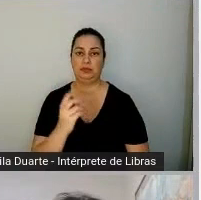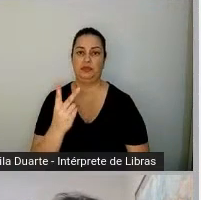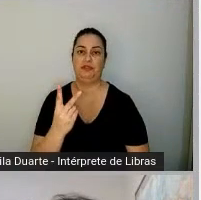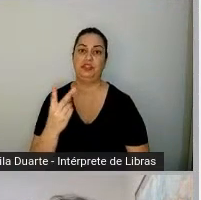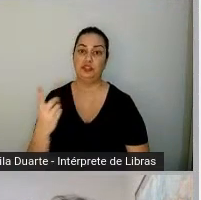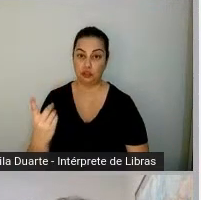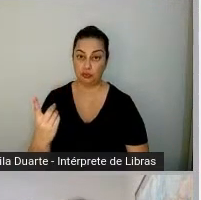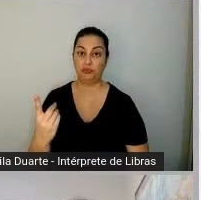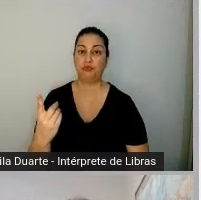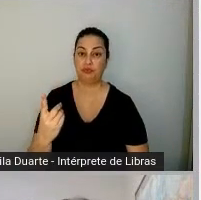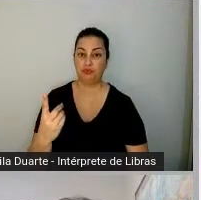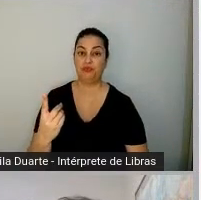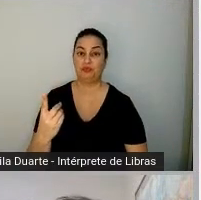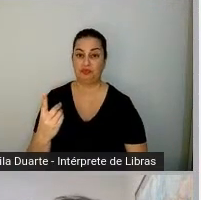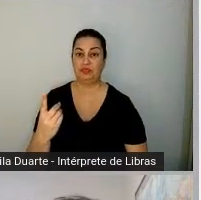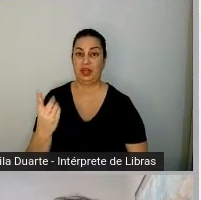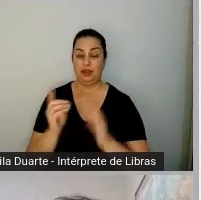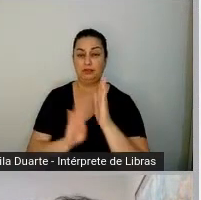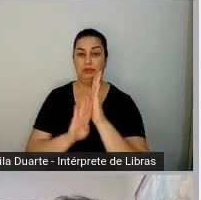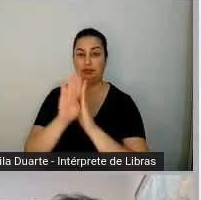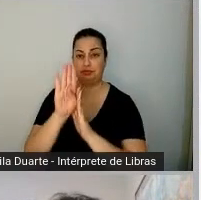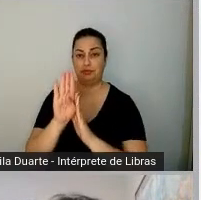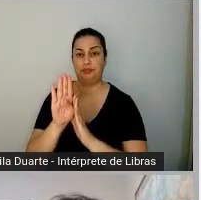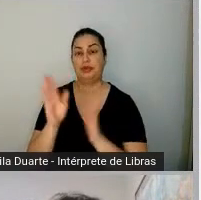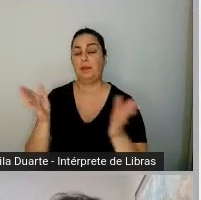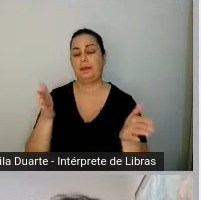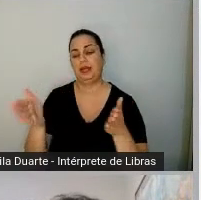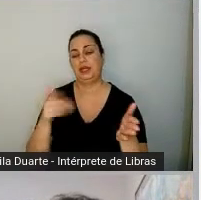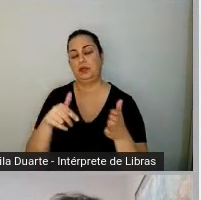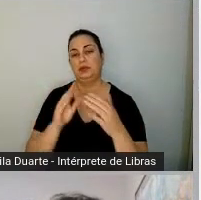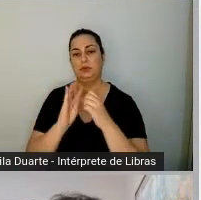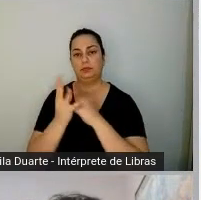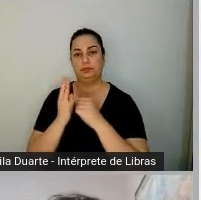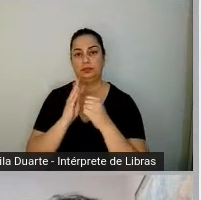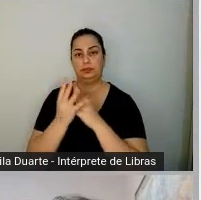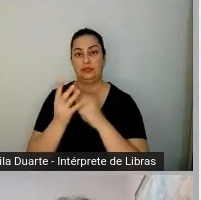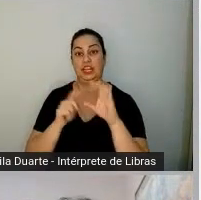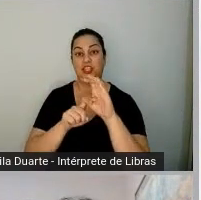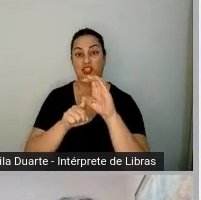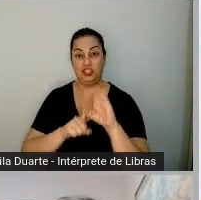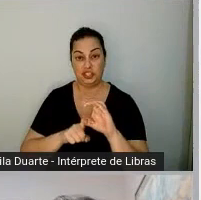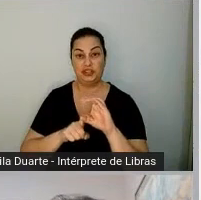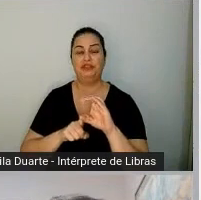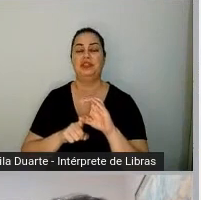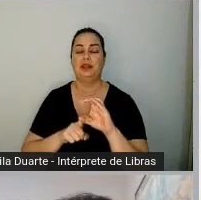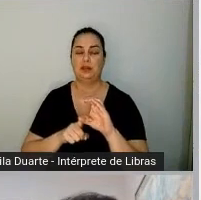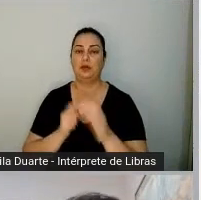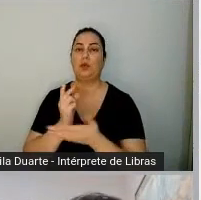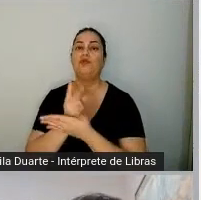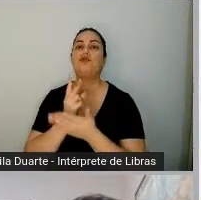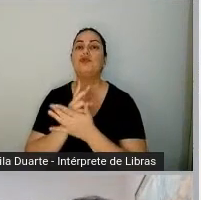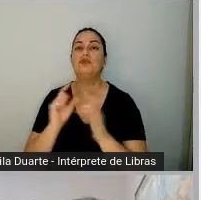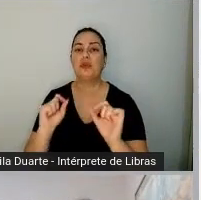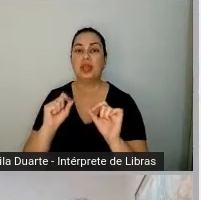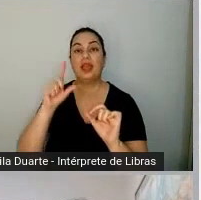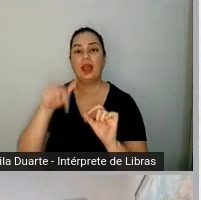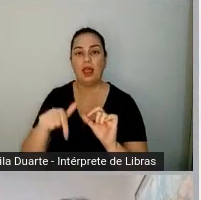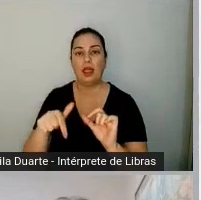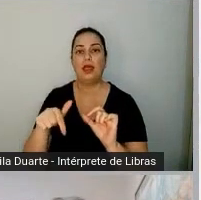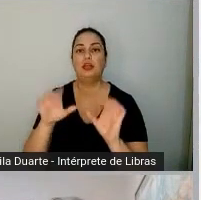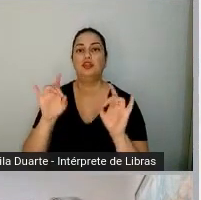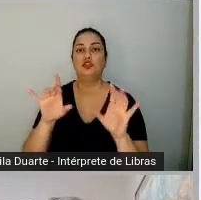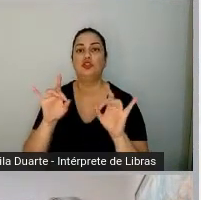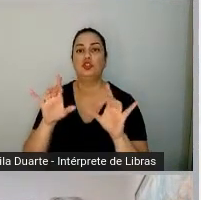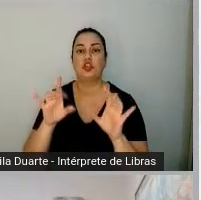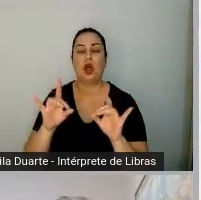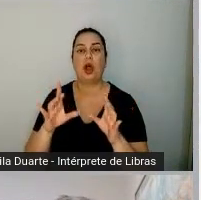aumentou mais, ou seja, mesmo na pandemia, a dívida está tirando dinheiro e não colocando dinheiro. É muito importante a